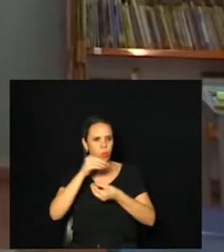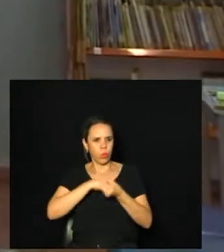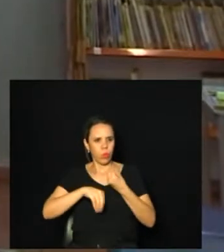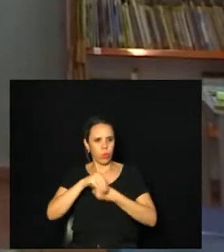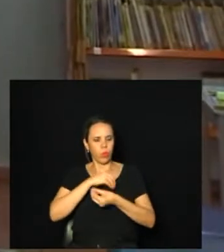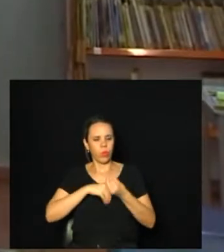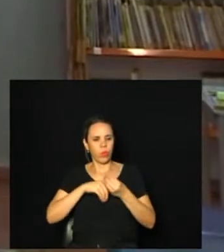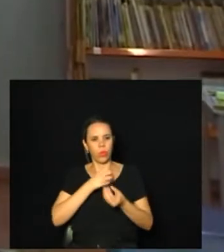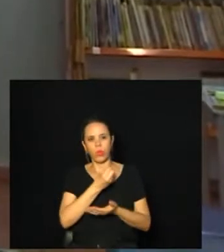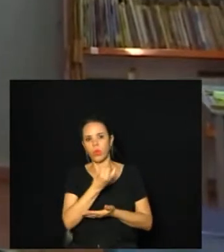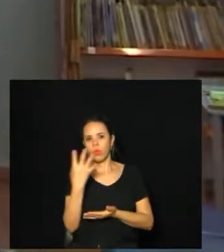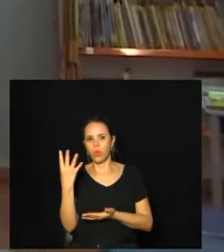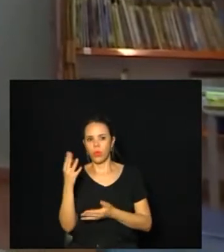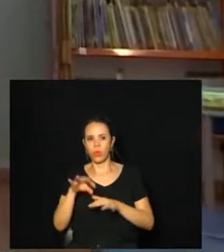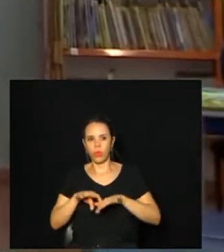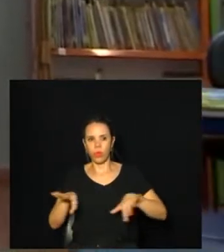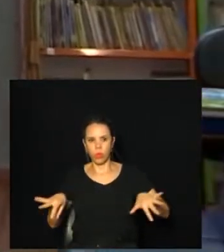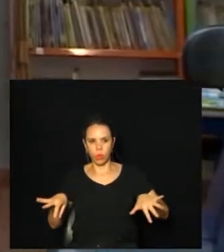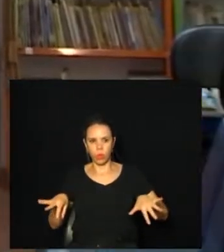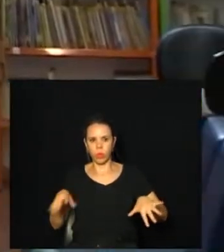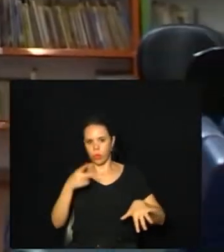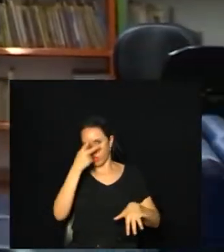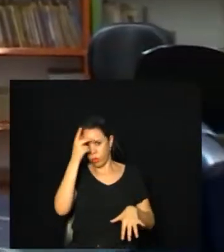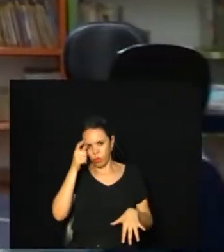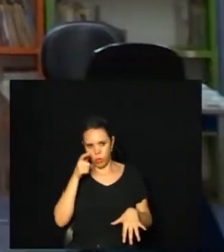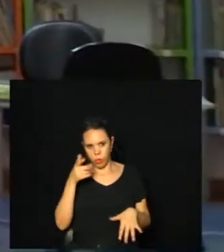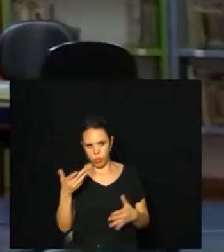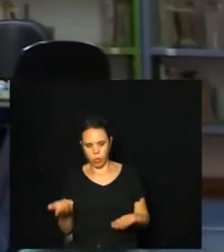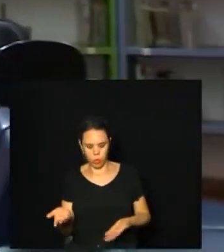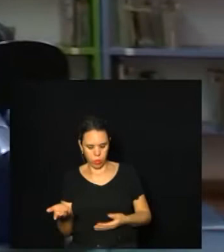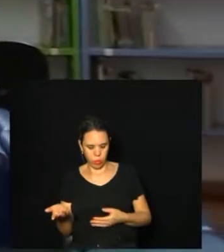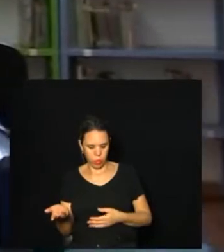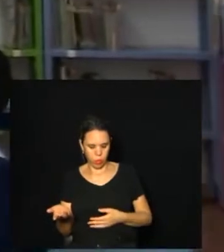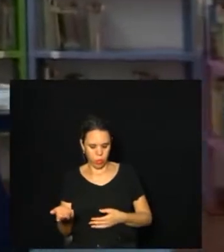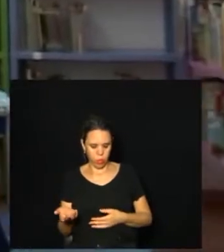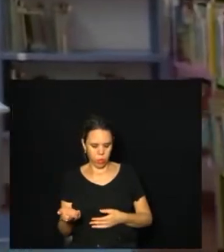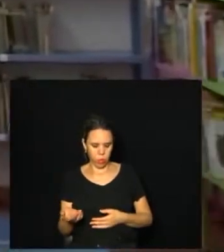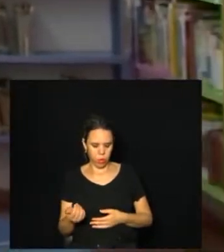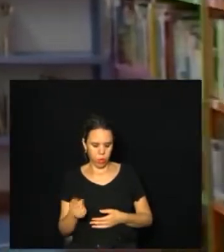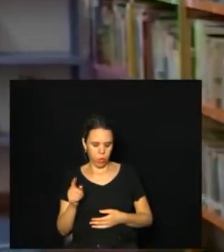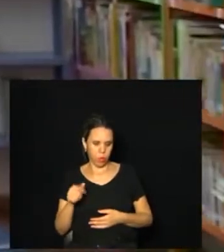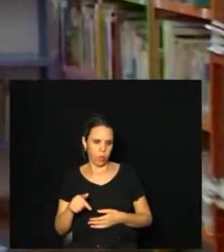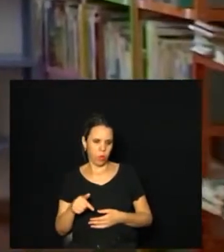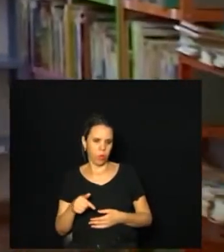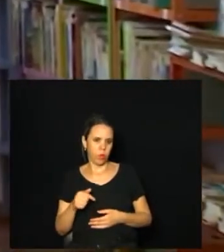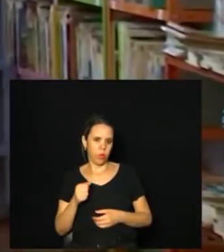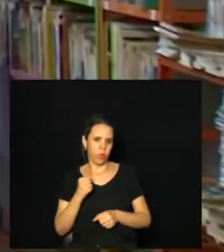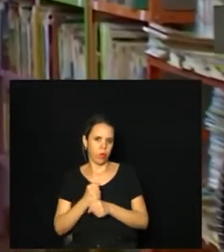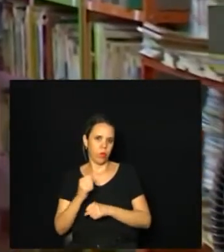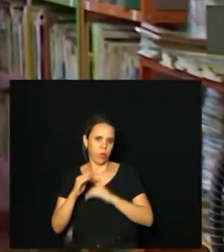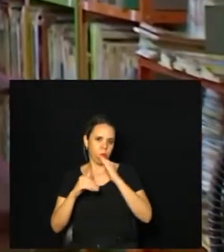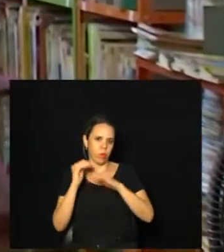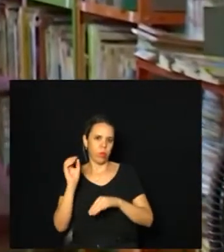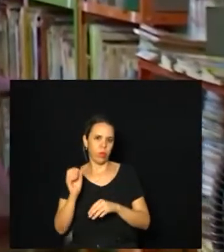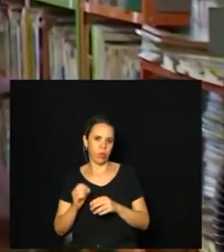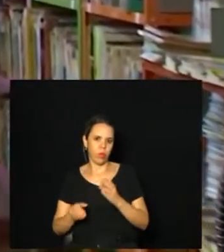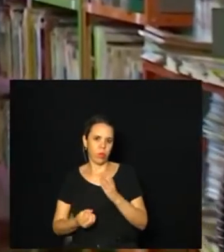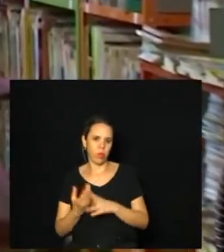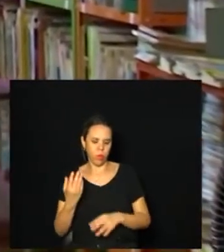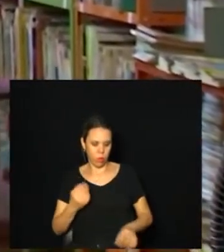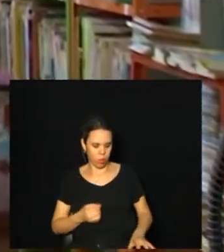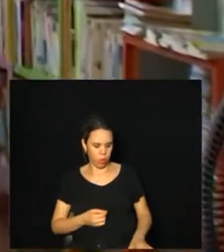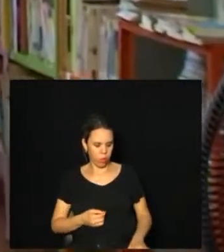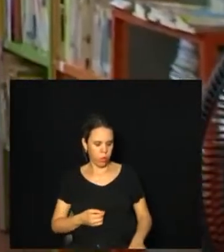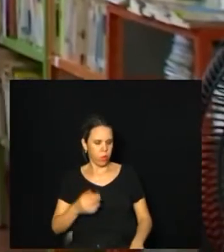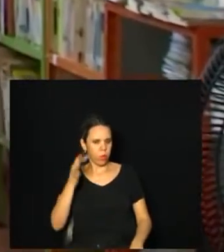que o acervo se divide aqui para os leitores? O acervo, nossa biblioteca é obras gerais, né? Filosofia,